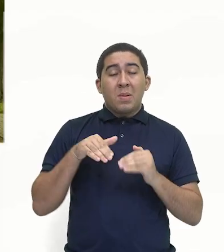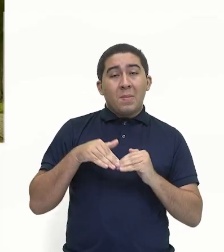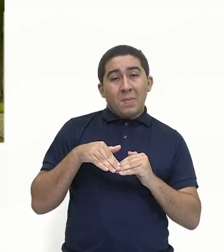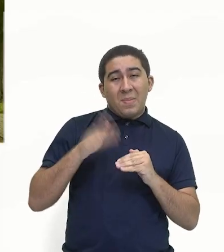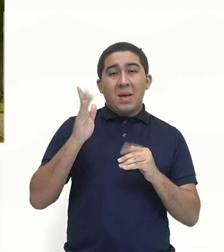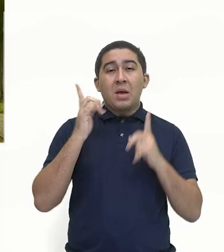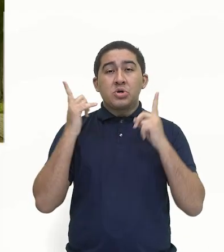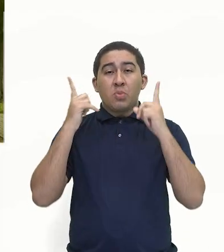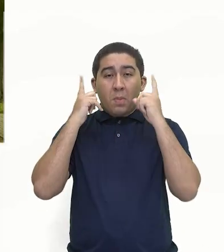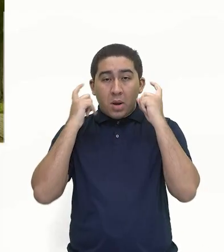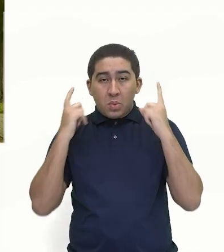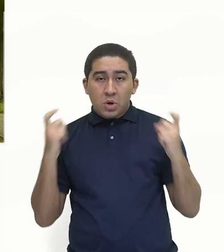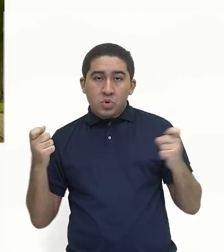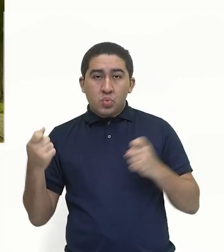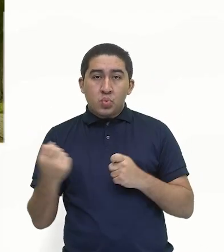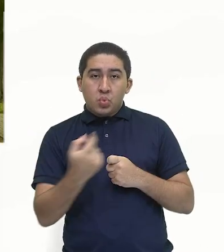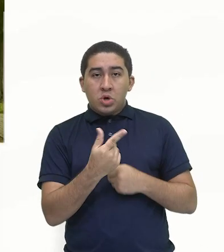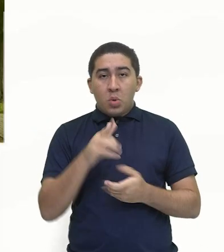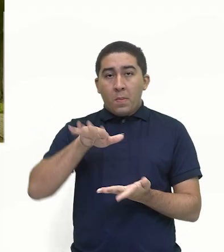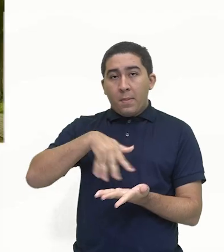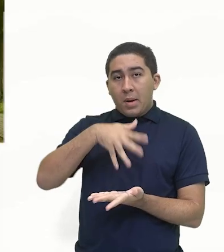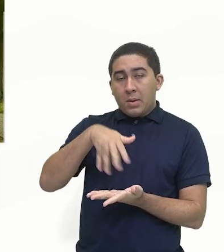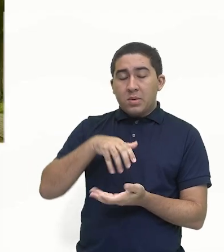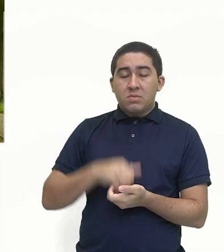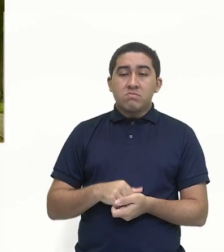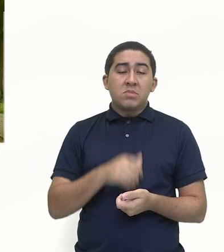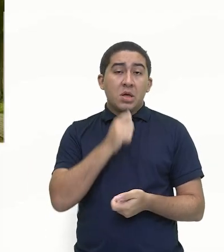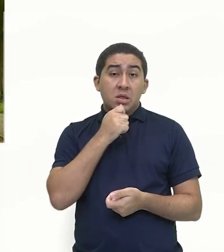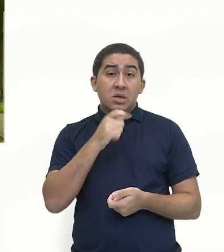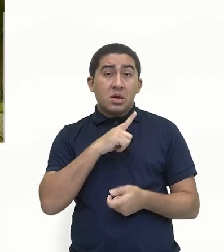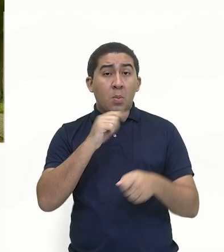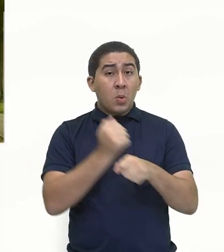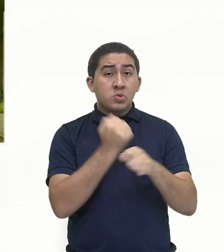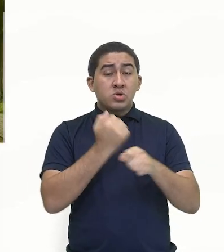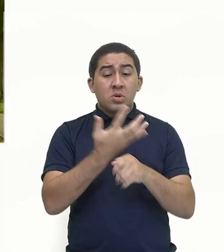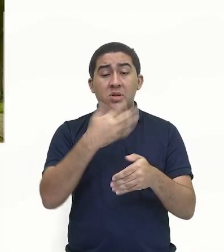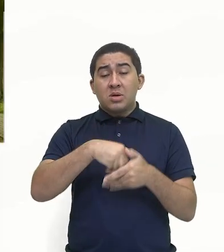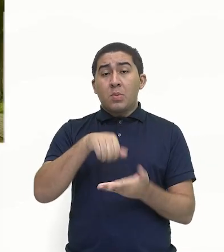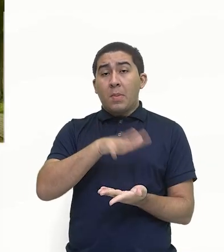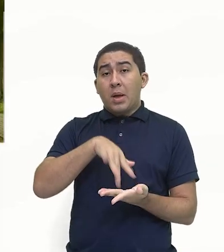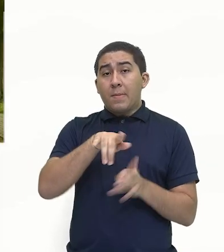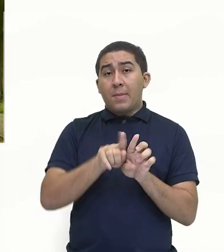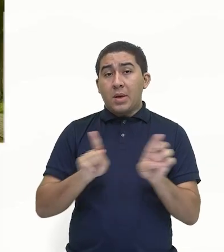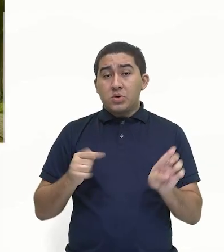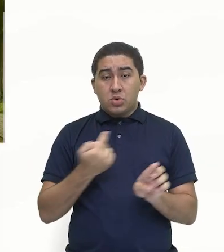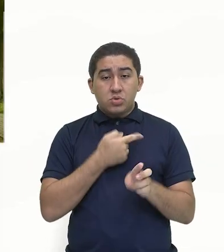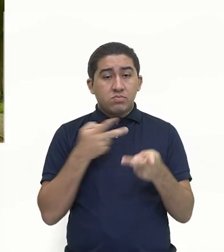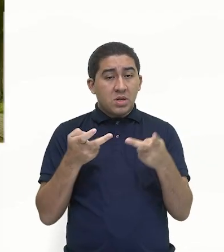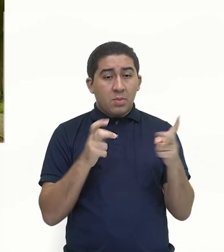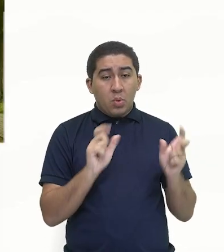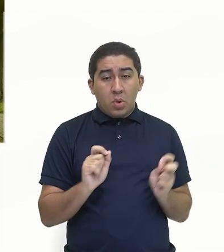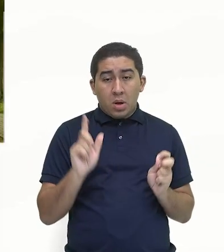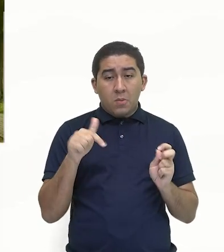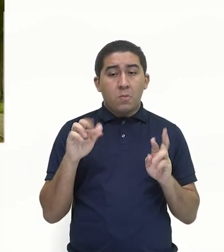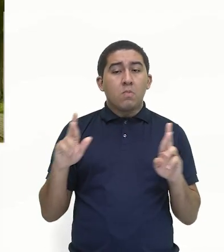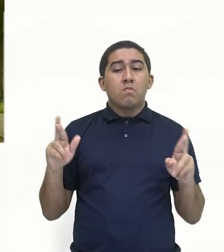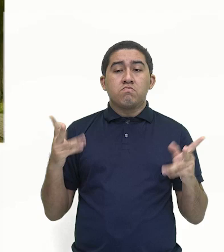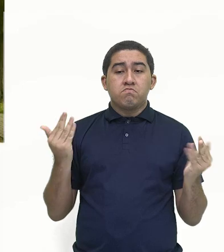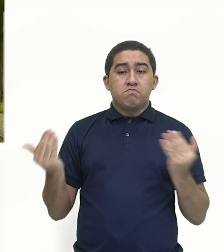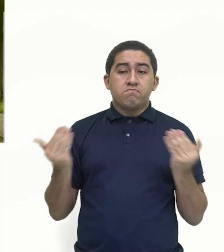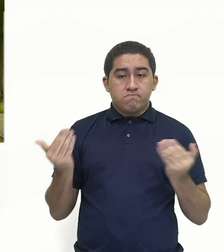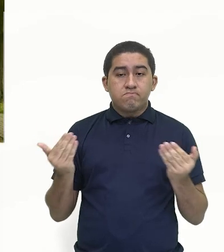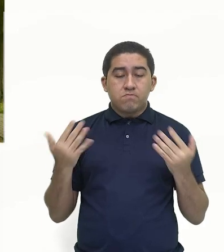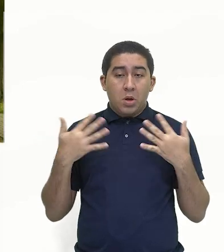barulhento que um parque. A não ser que tenha uma construção nesse parque, né? Mas aqui nós podemos ver que é um lugar